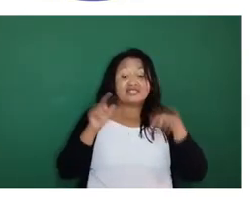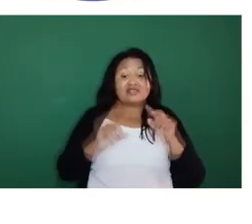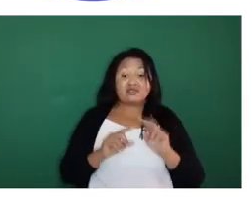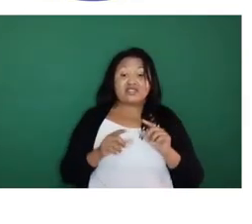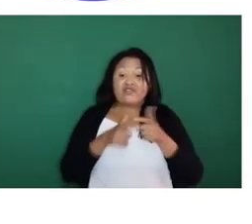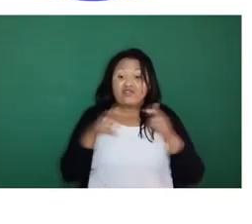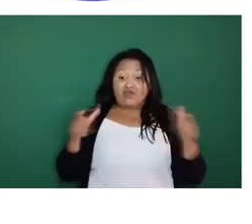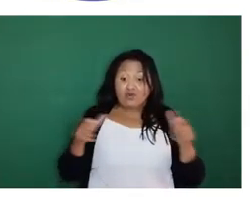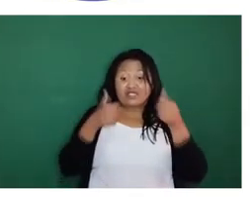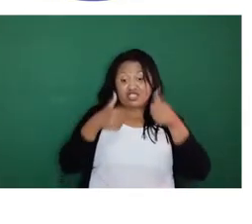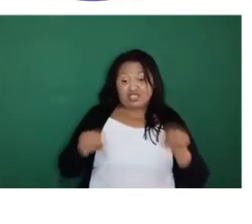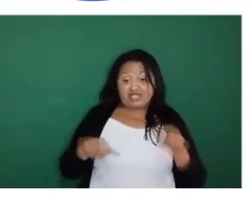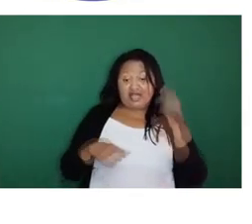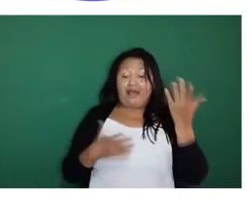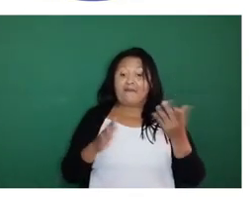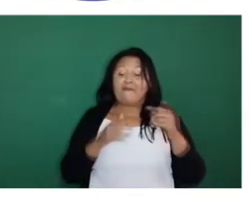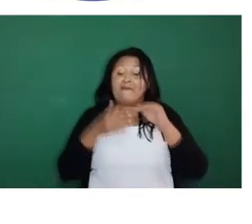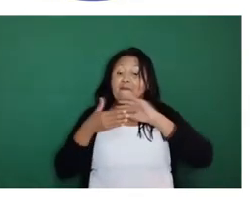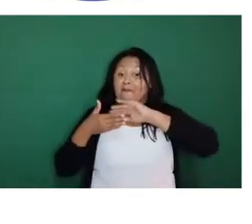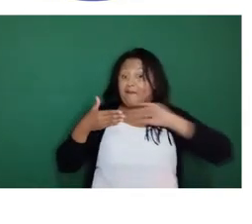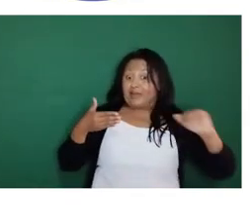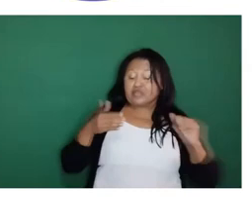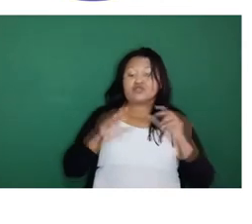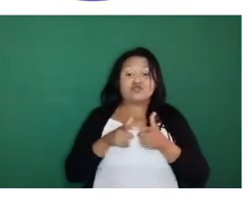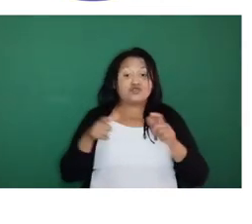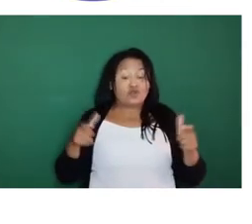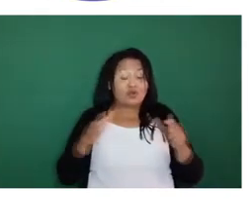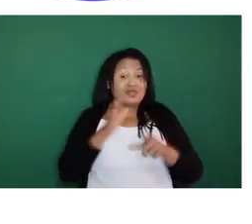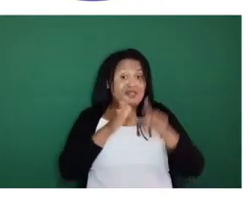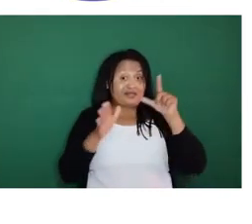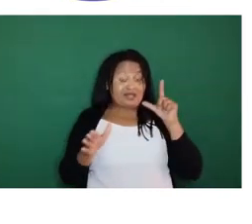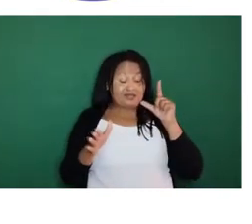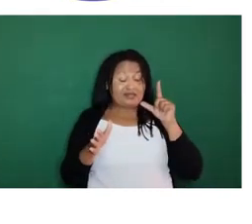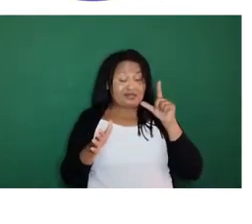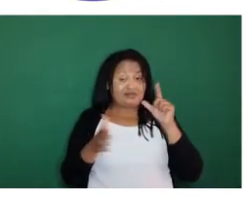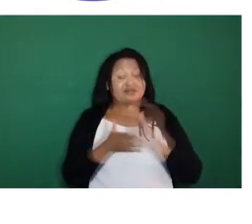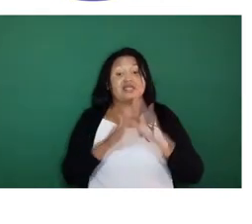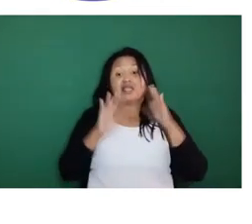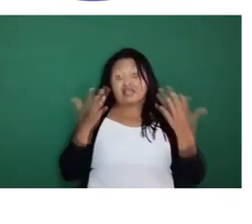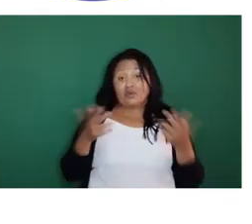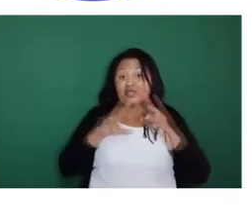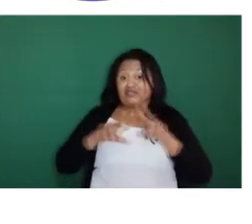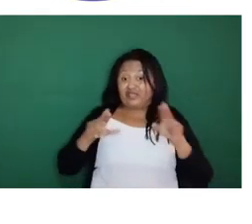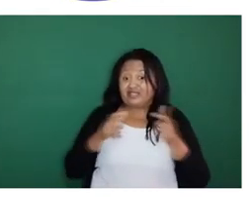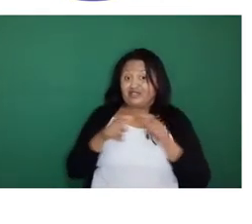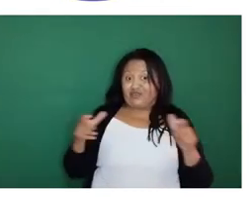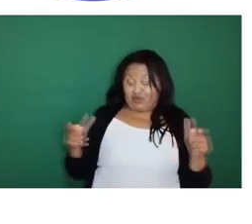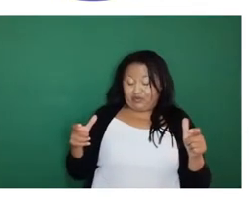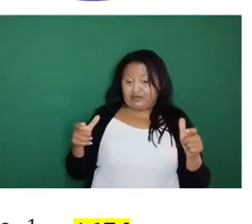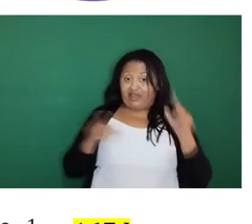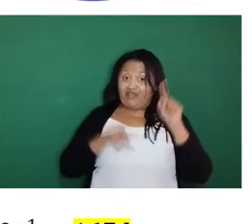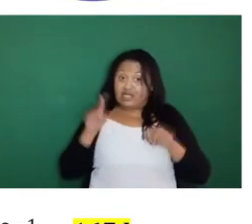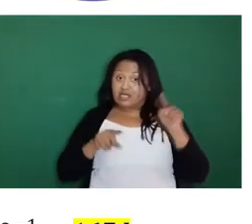volume que ele está atualmente menos o volume que ele tinha no início do fenômeno Então essa diferença de volume a variação de